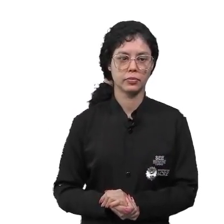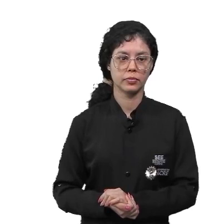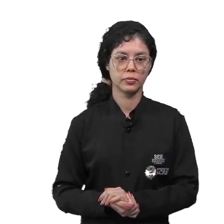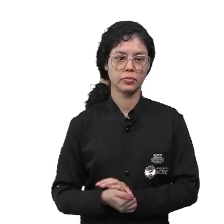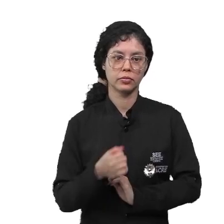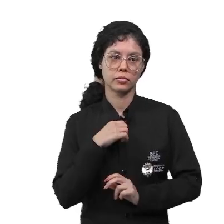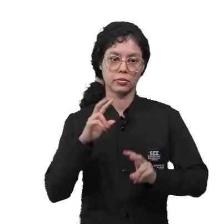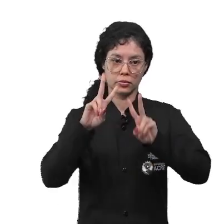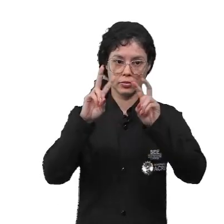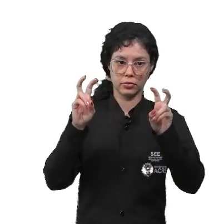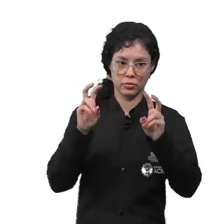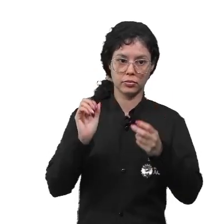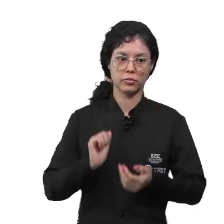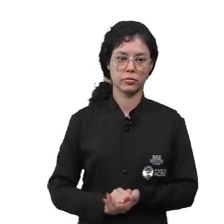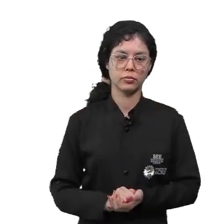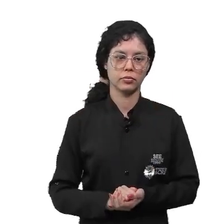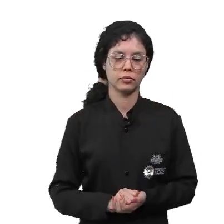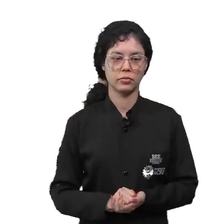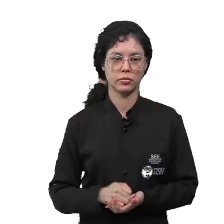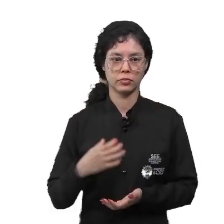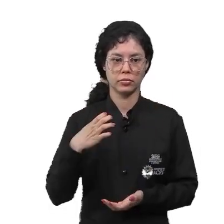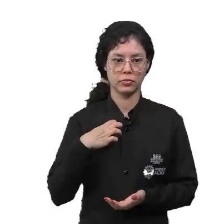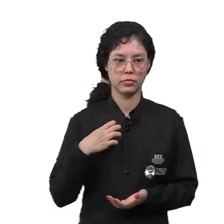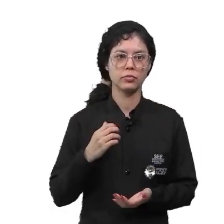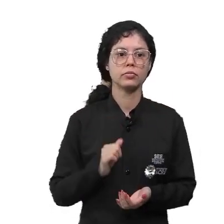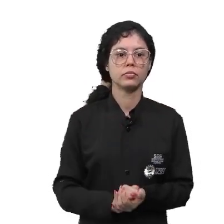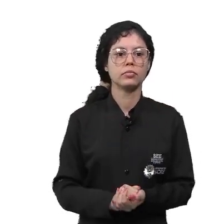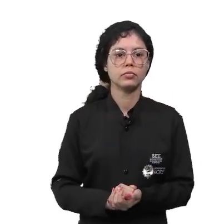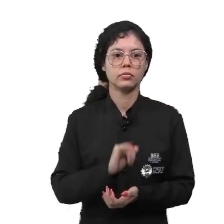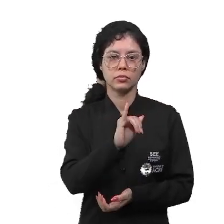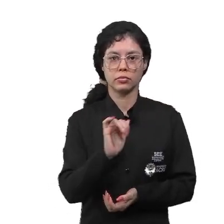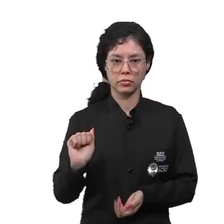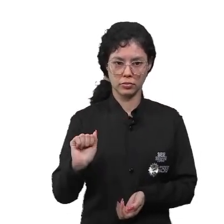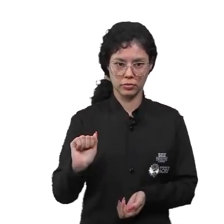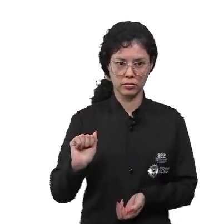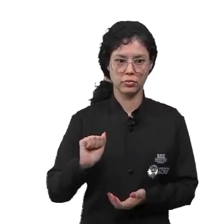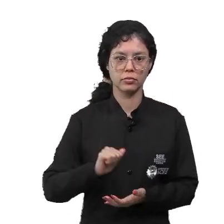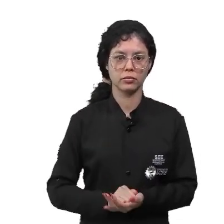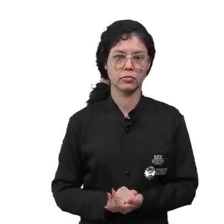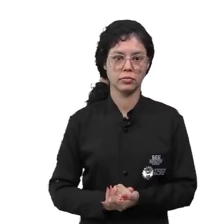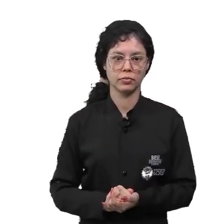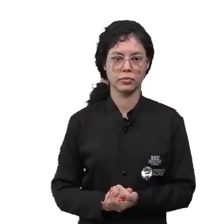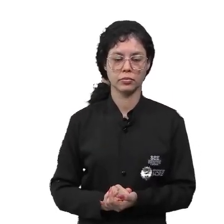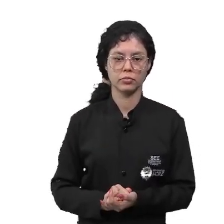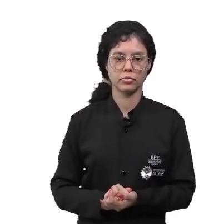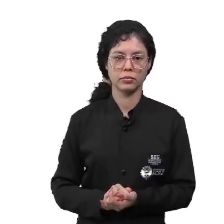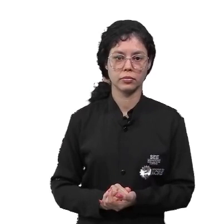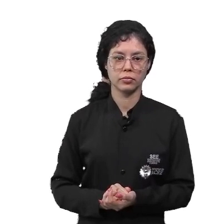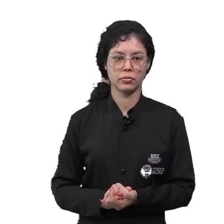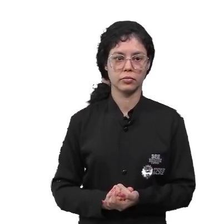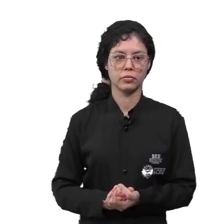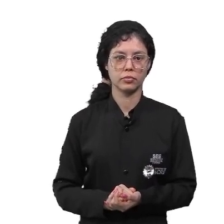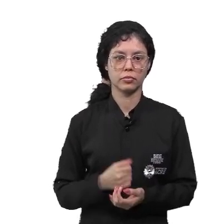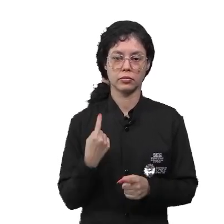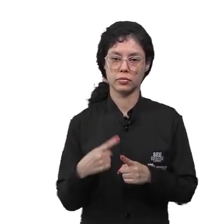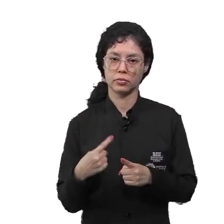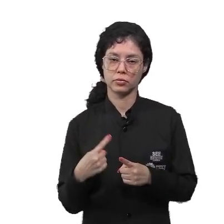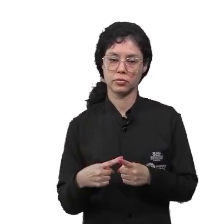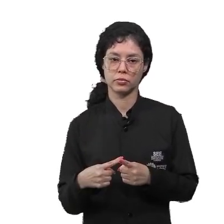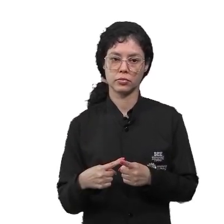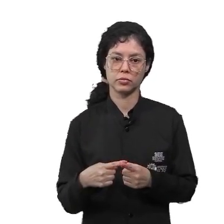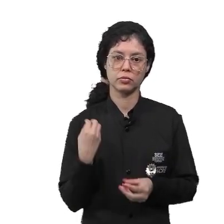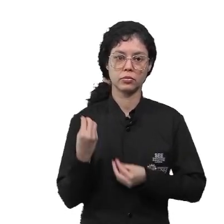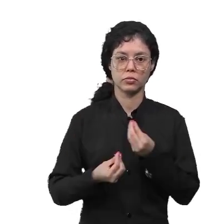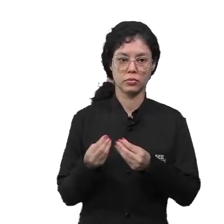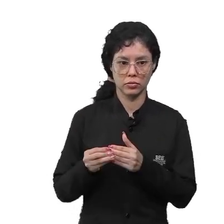Temas relevantes são ética e inteligência artificial, porque